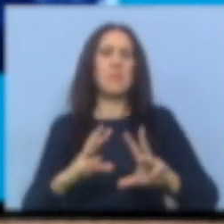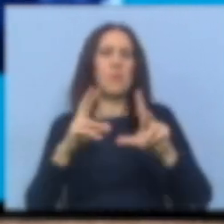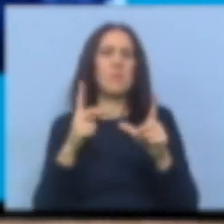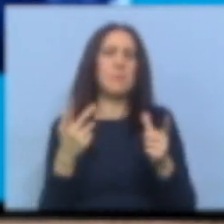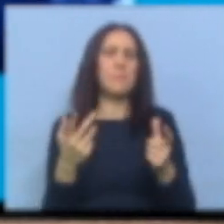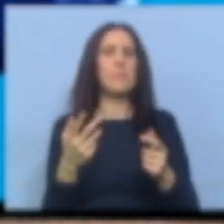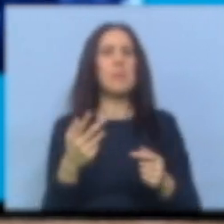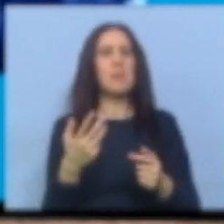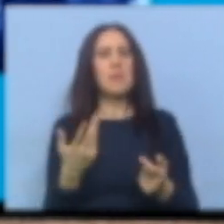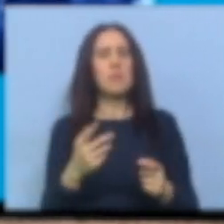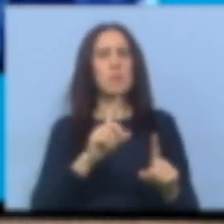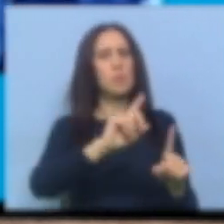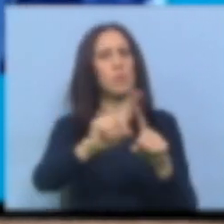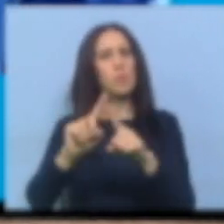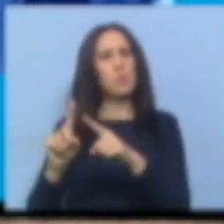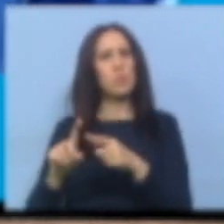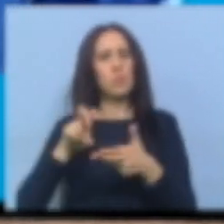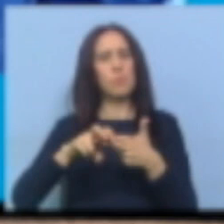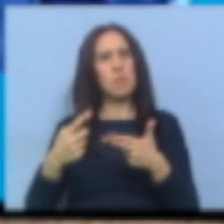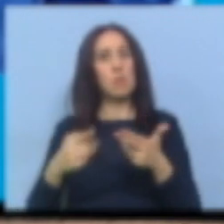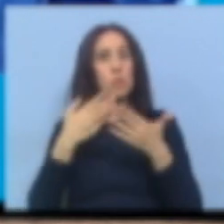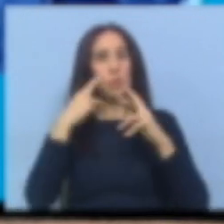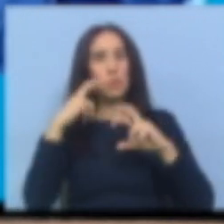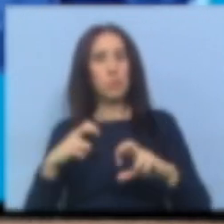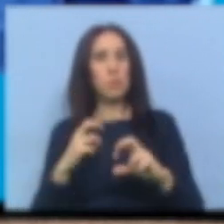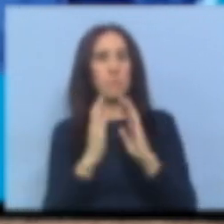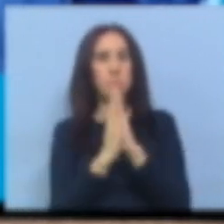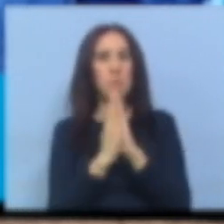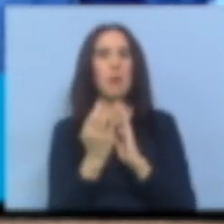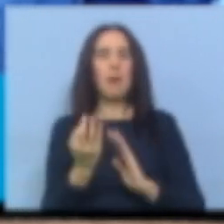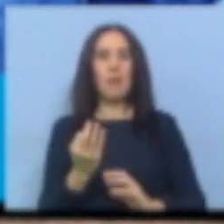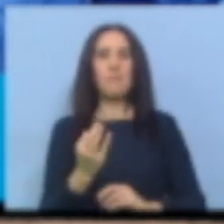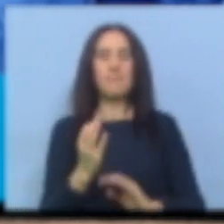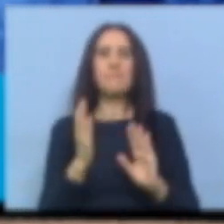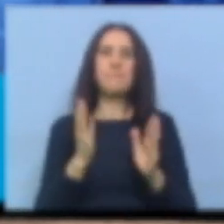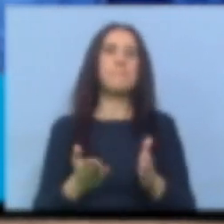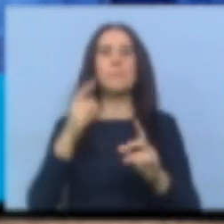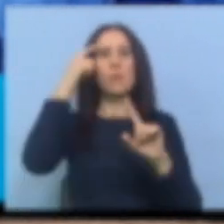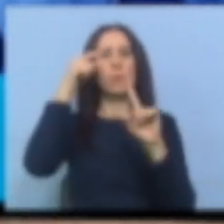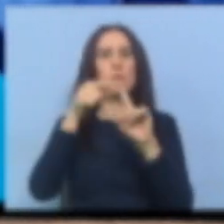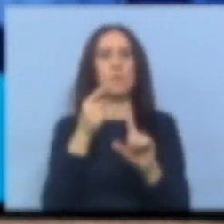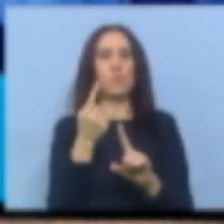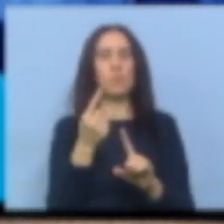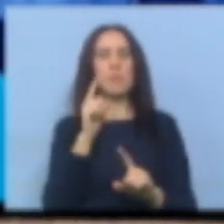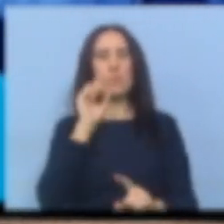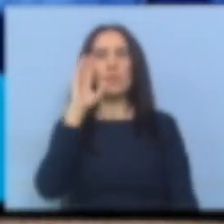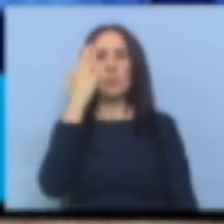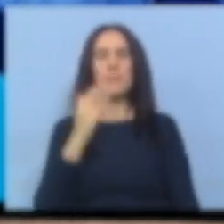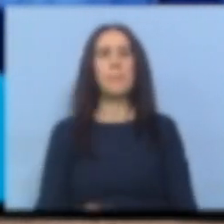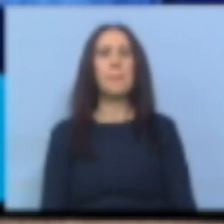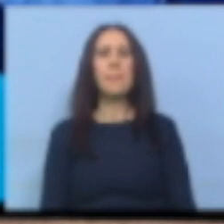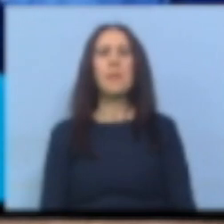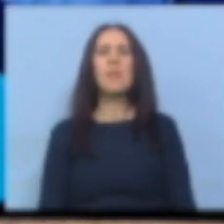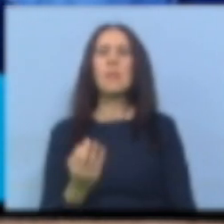mais diversas disciplinas que estudam a religião, é claramente um dos objetivos mais importantes.